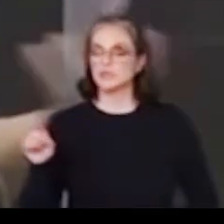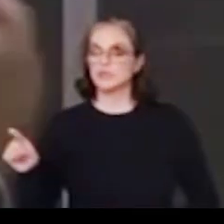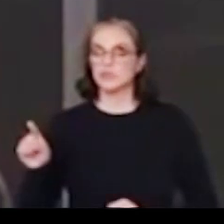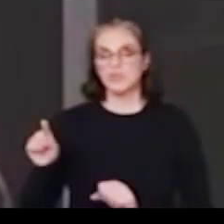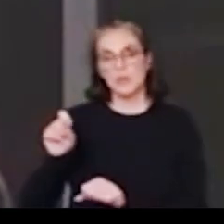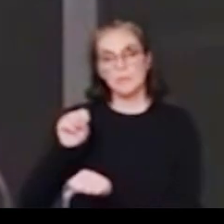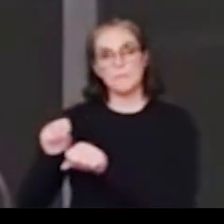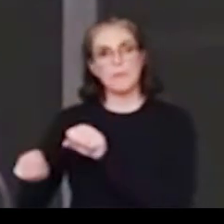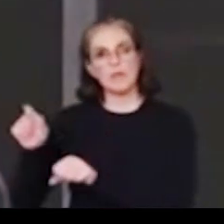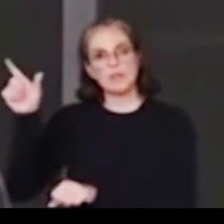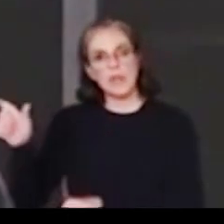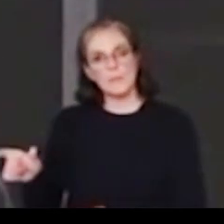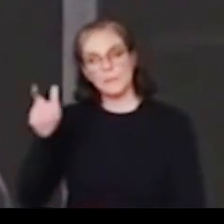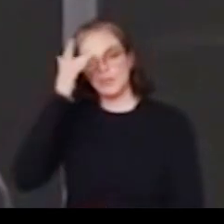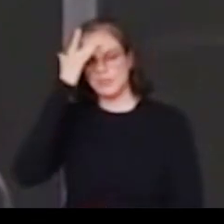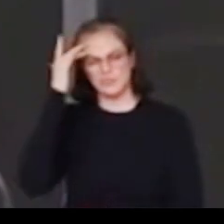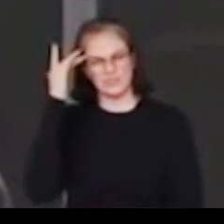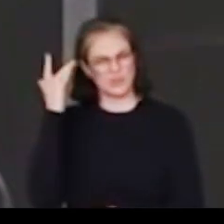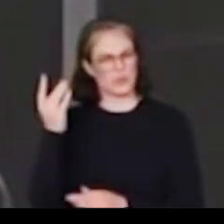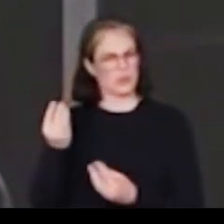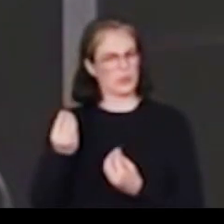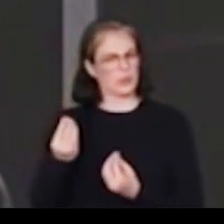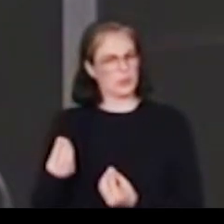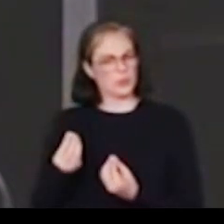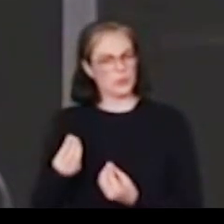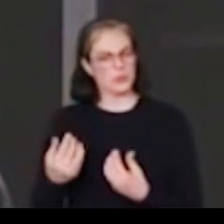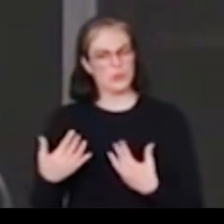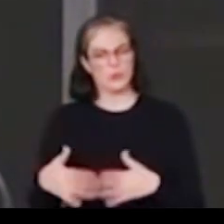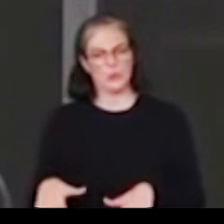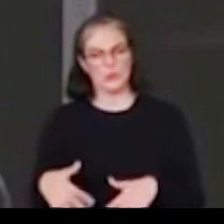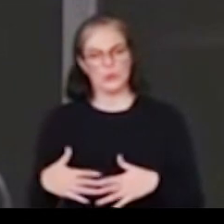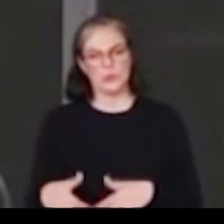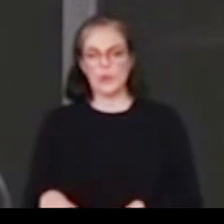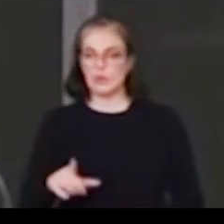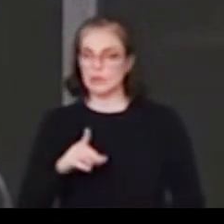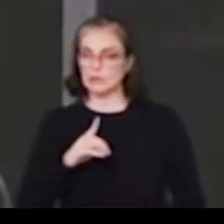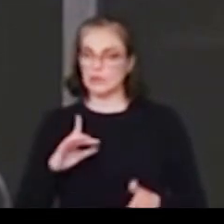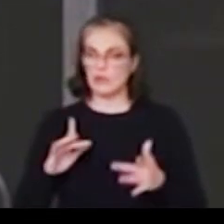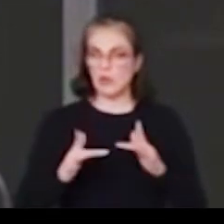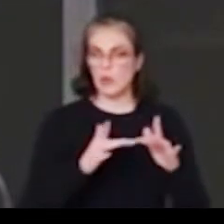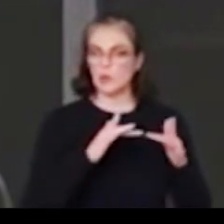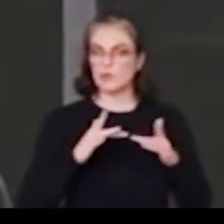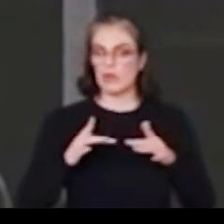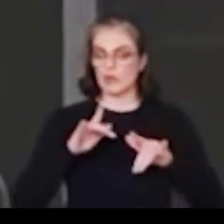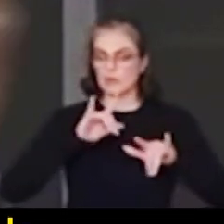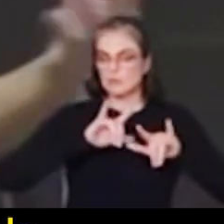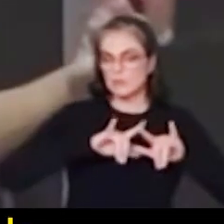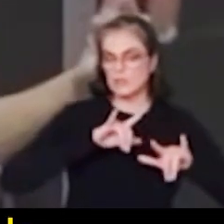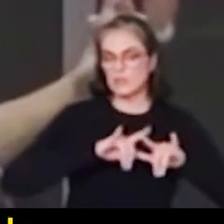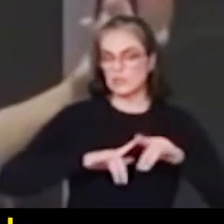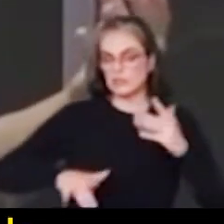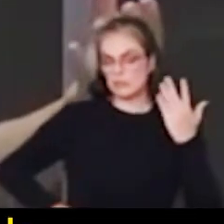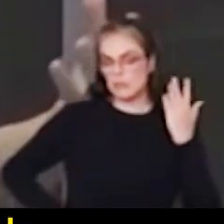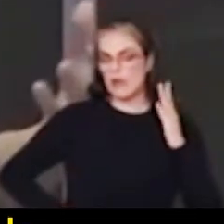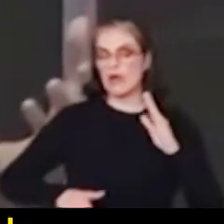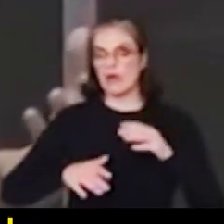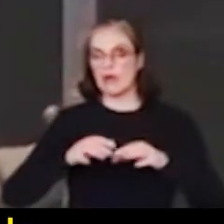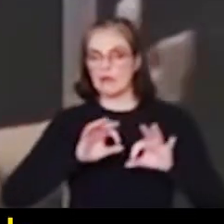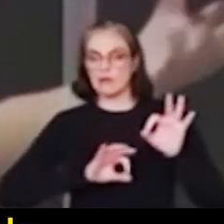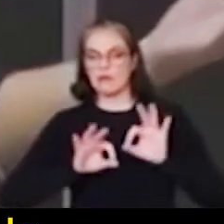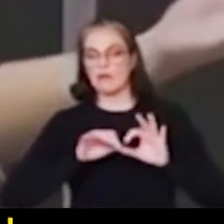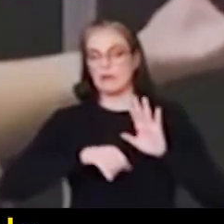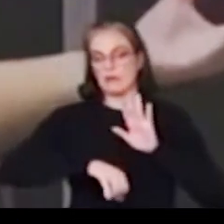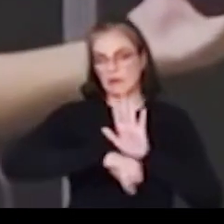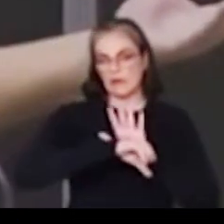arquivos. Quem tem ligação com o crime organizado, com as milícias, com o Estado paralelo, que quer inclusive implementar o